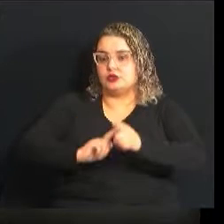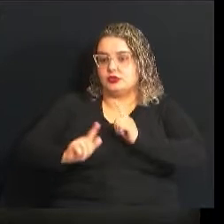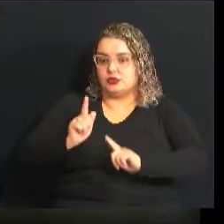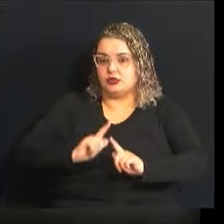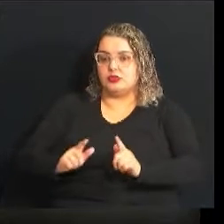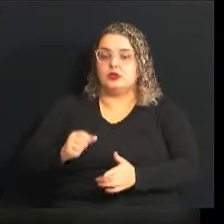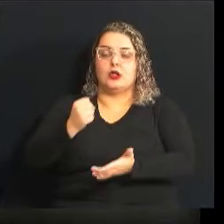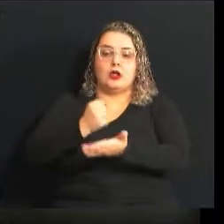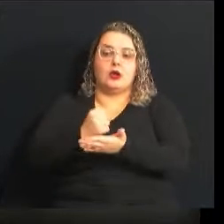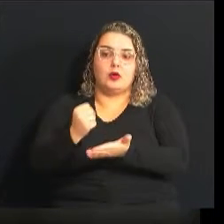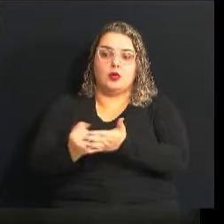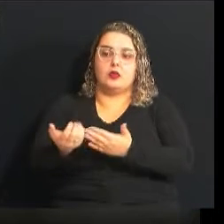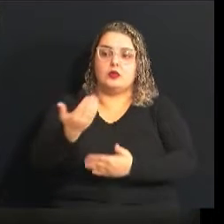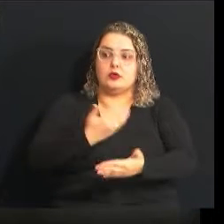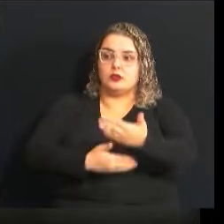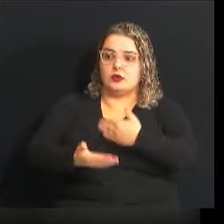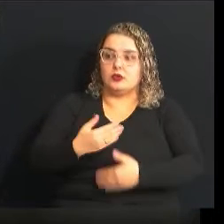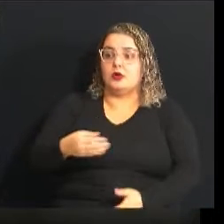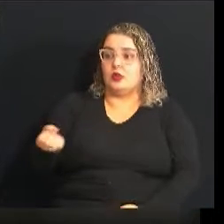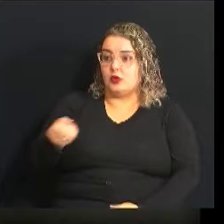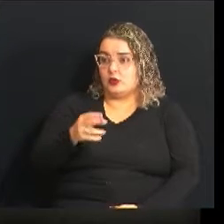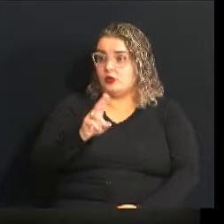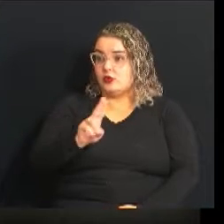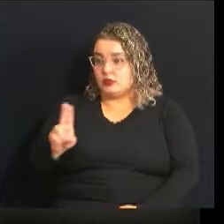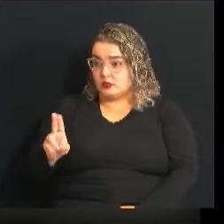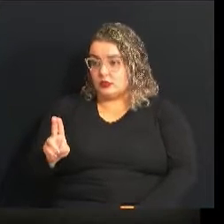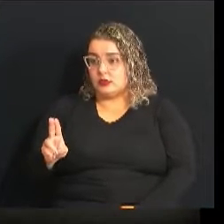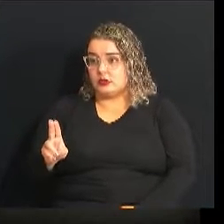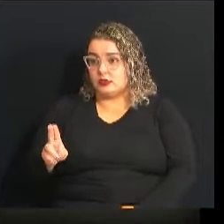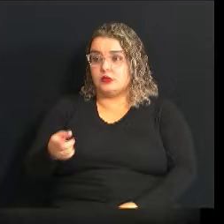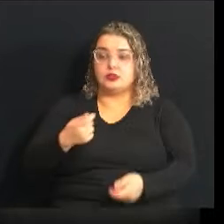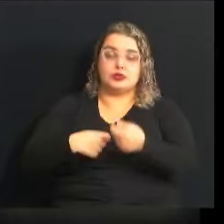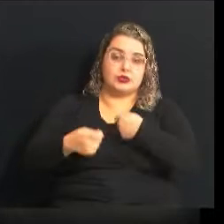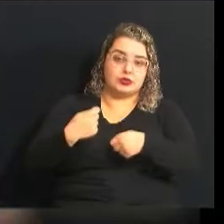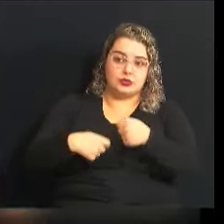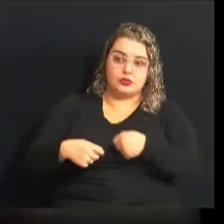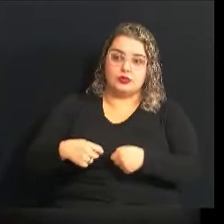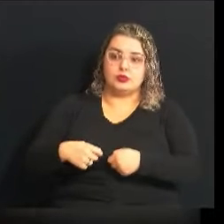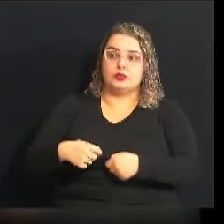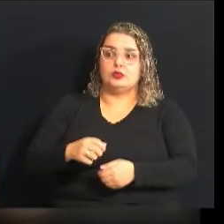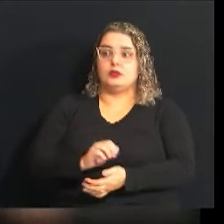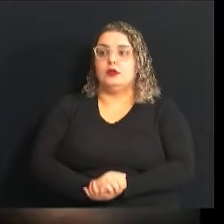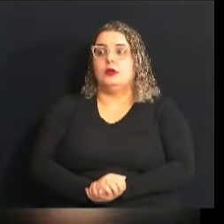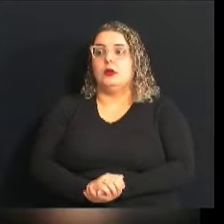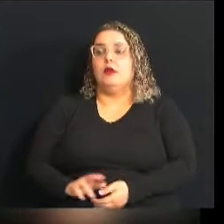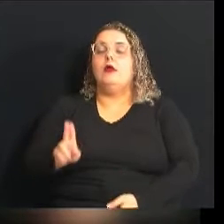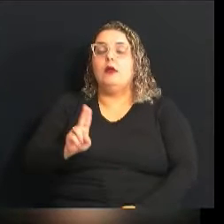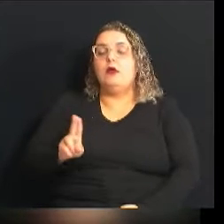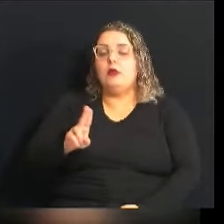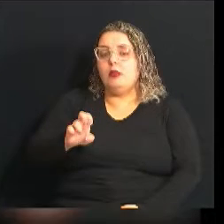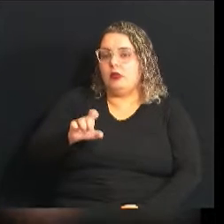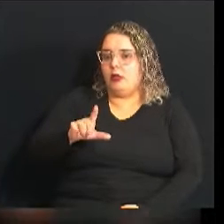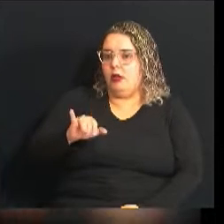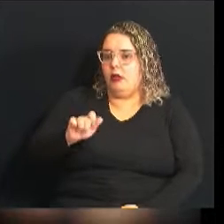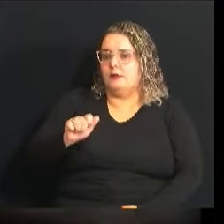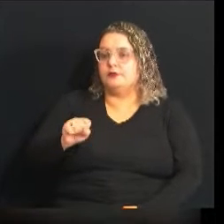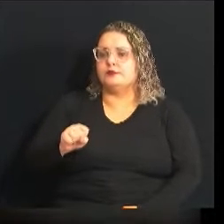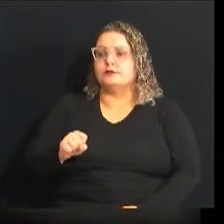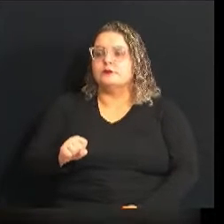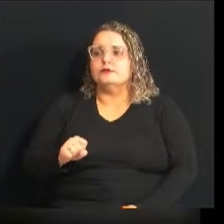Contratos Compartilhados, que é o novo nome do Departamento de Administração, que é ocupado hoje pelo Elias. Traz o Departamento